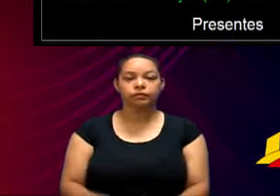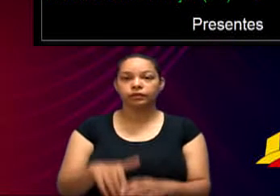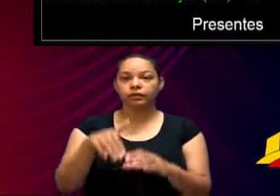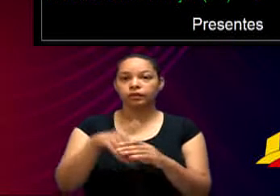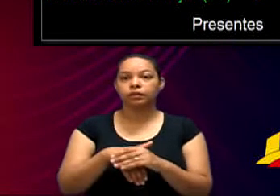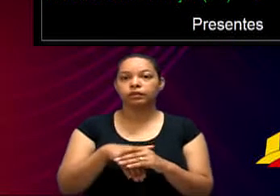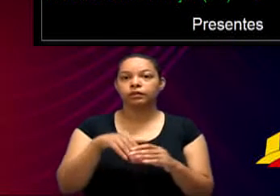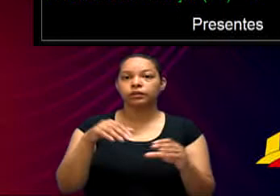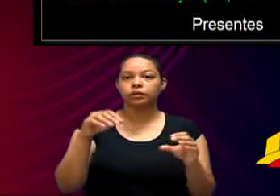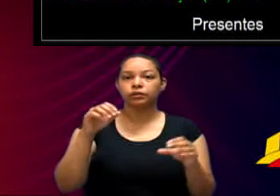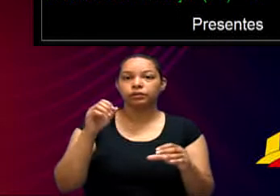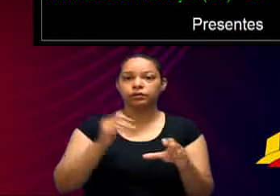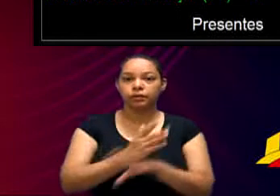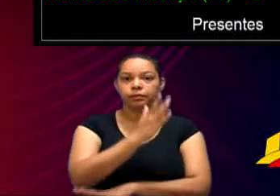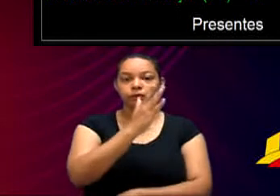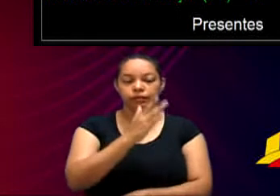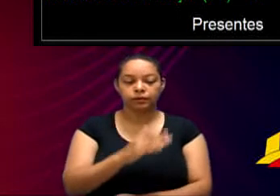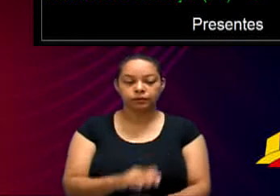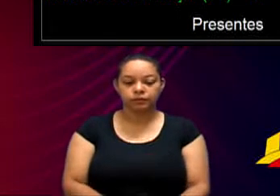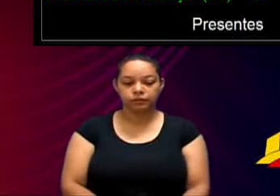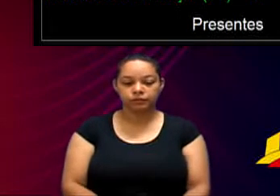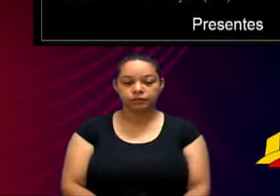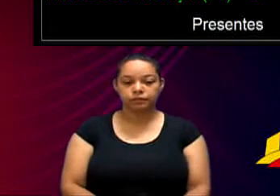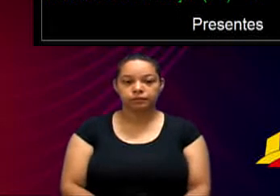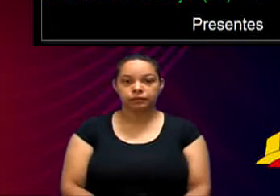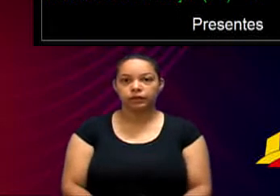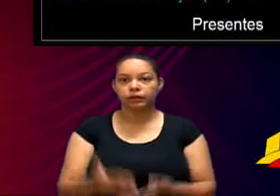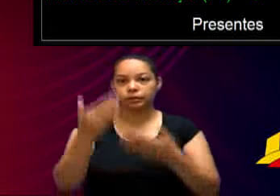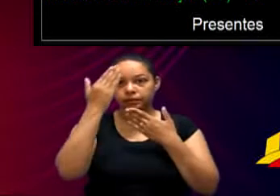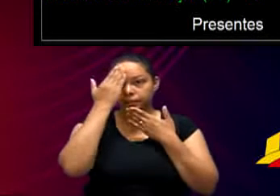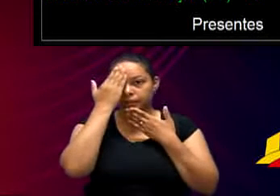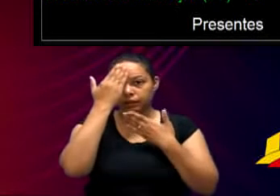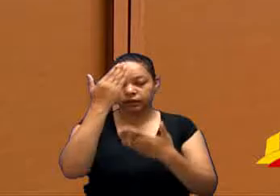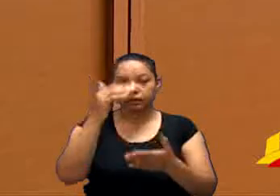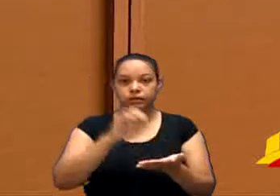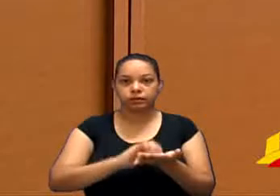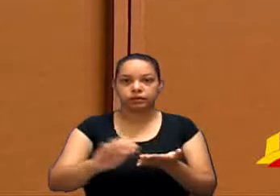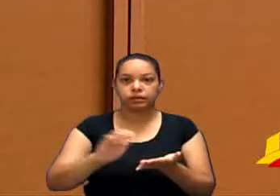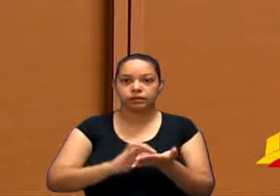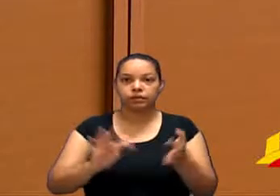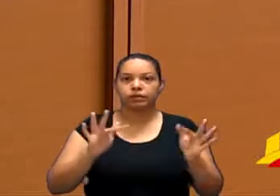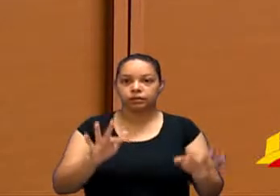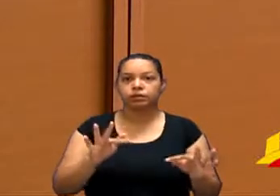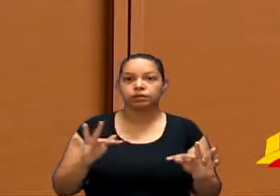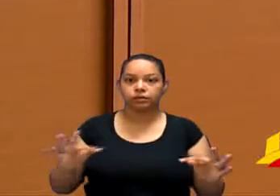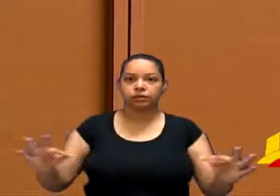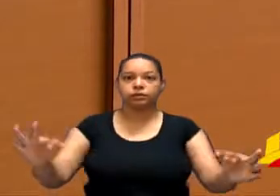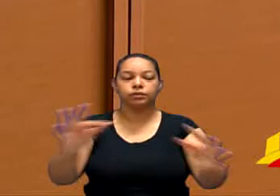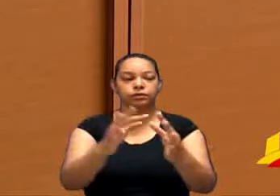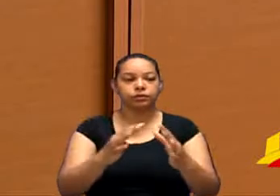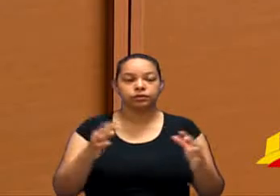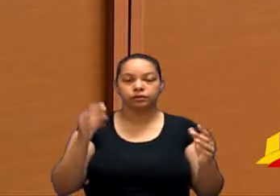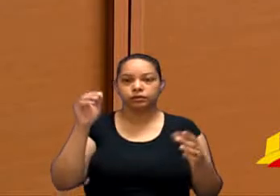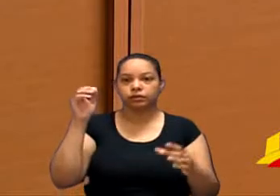declaro aprovado Obrigado a todos que votaram